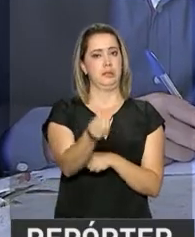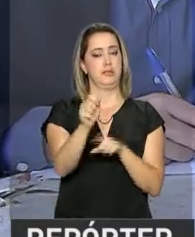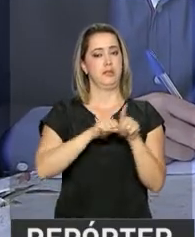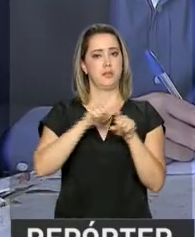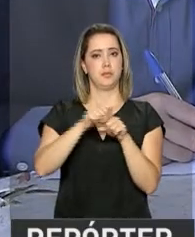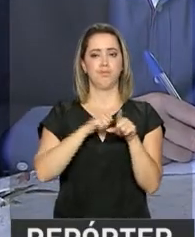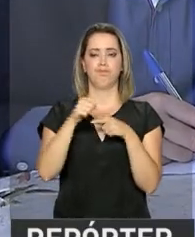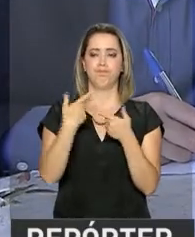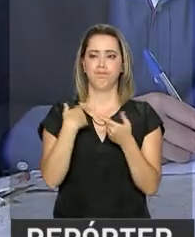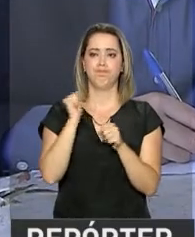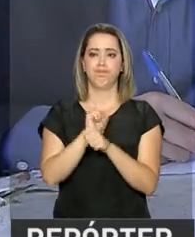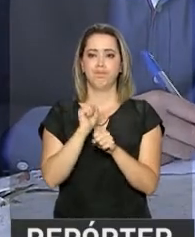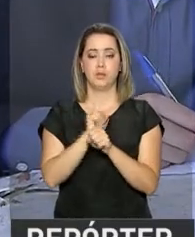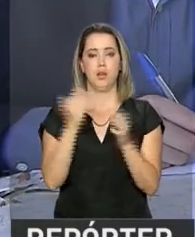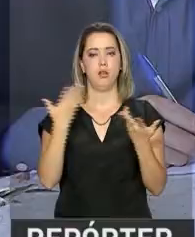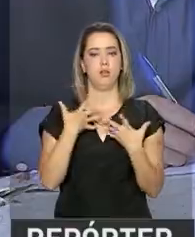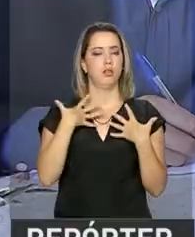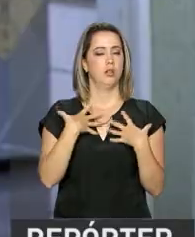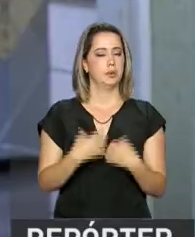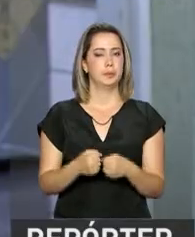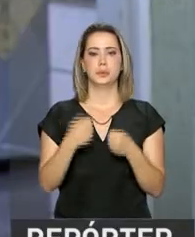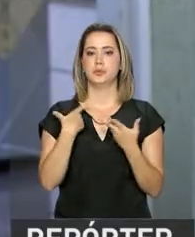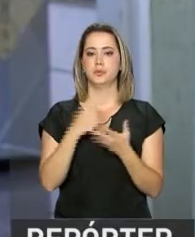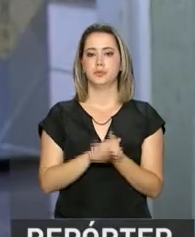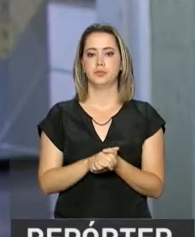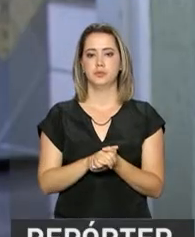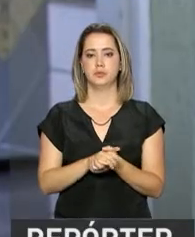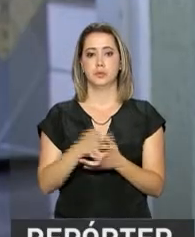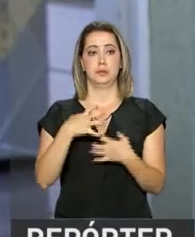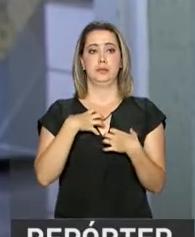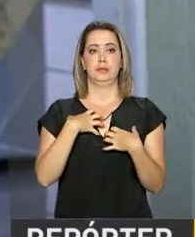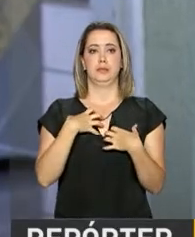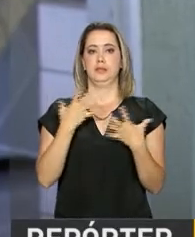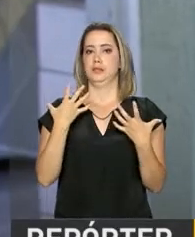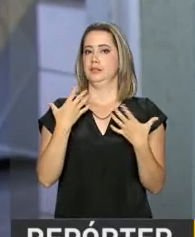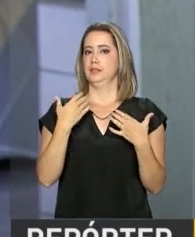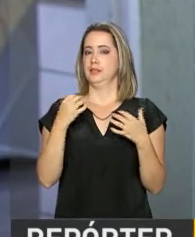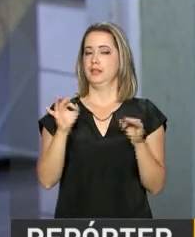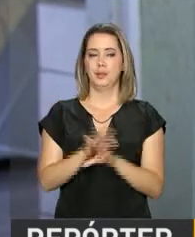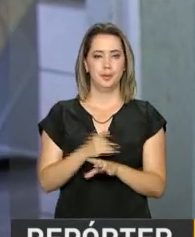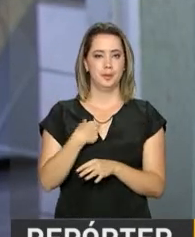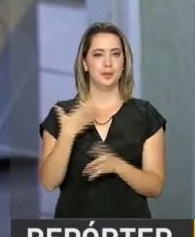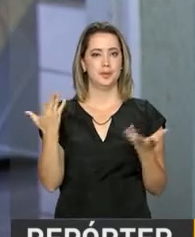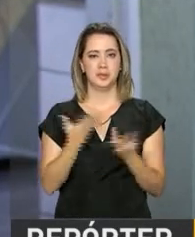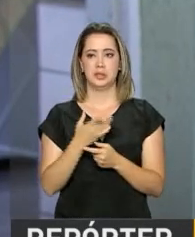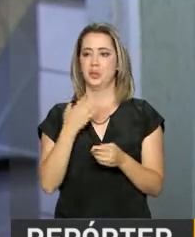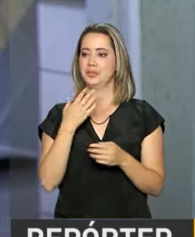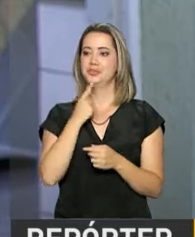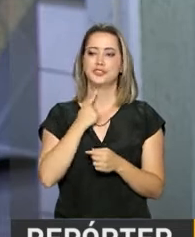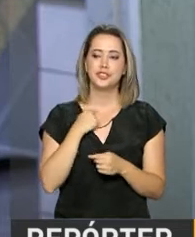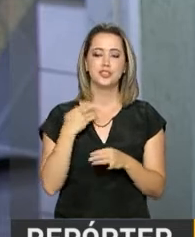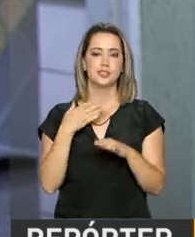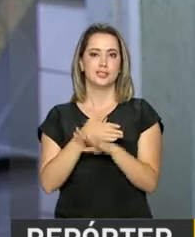agora respira aliviado com o novo emprego em bucha passa você sente muita sede né de de entrar no